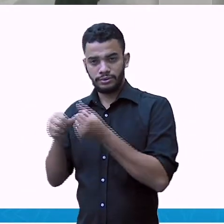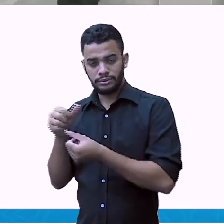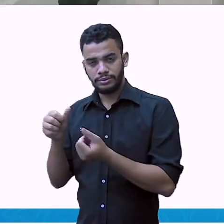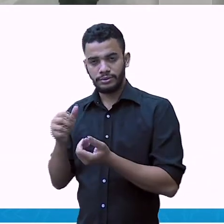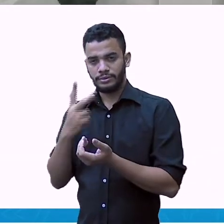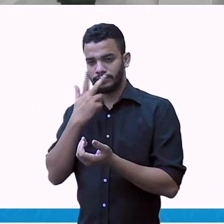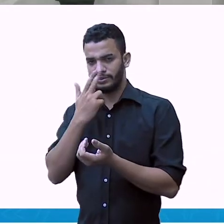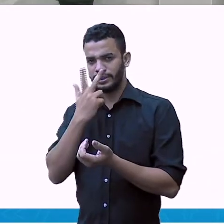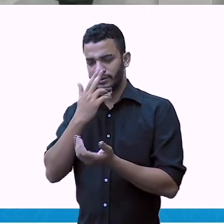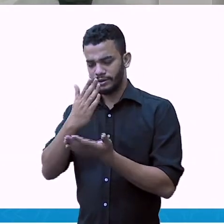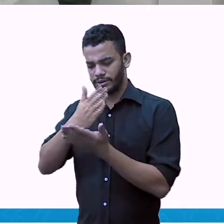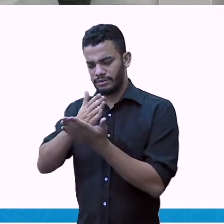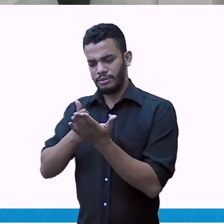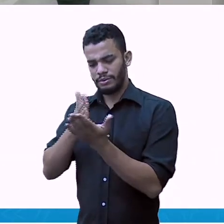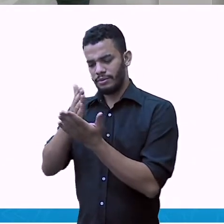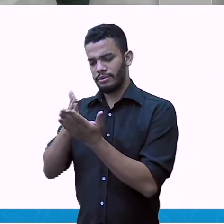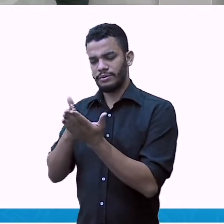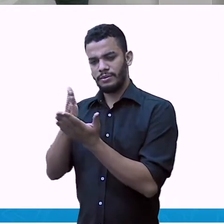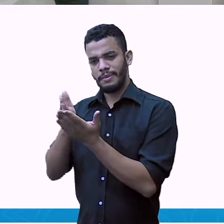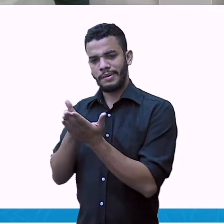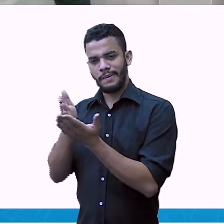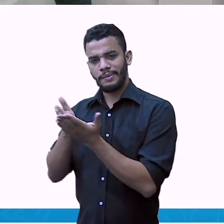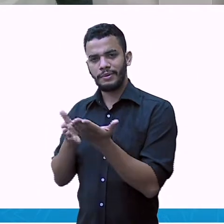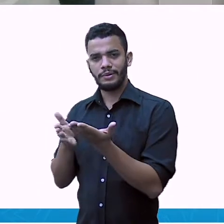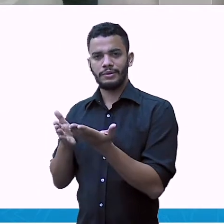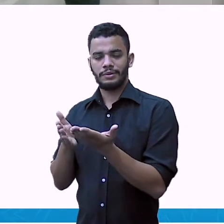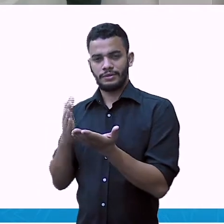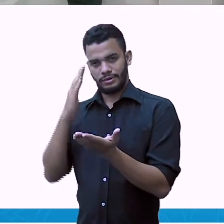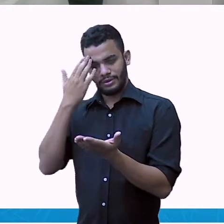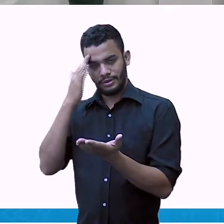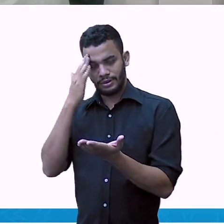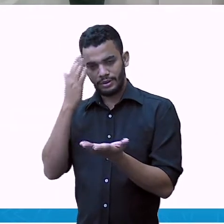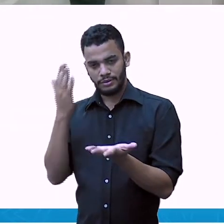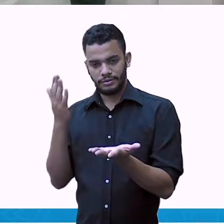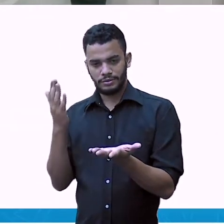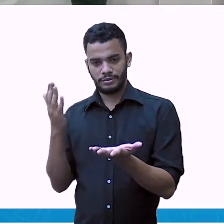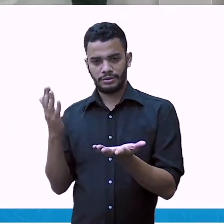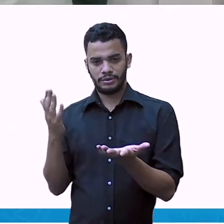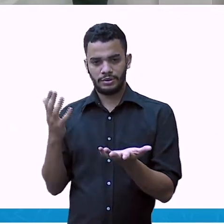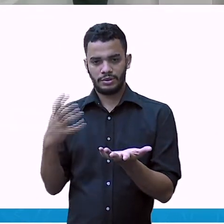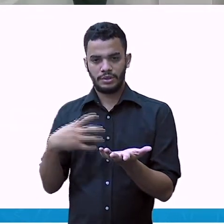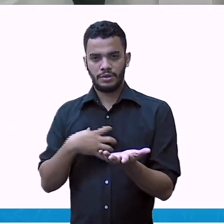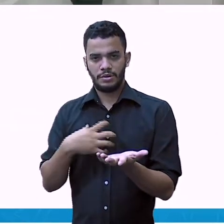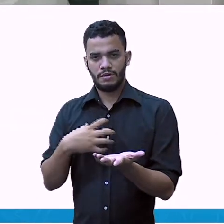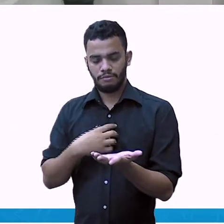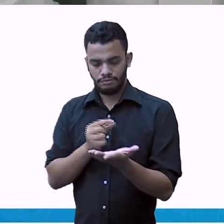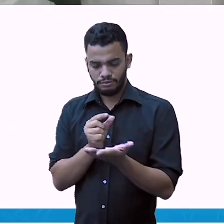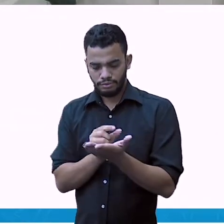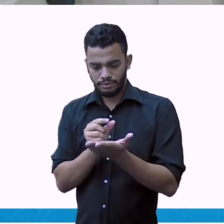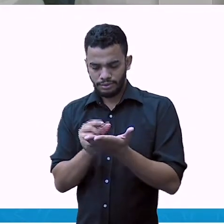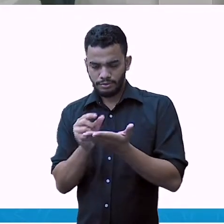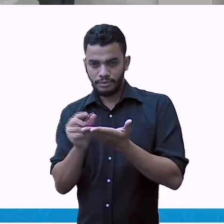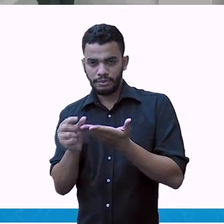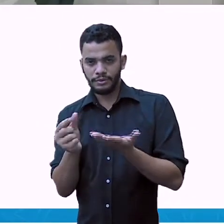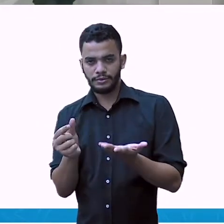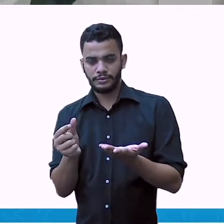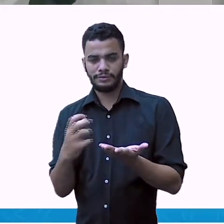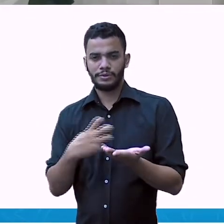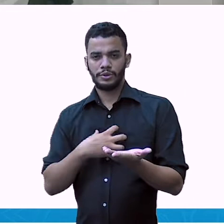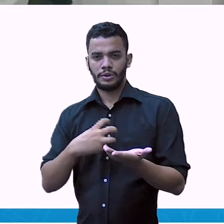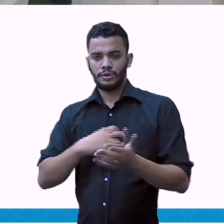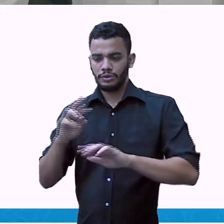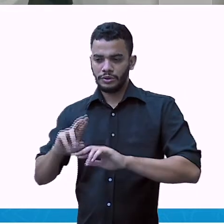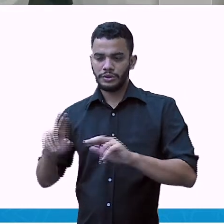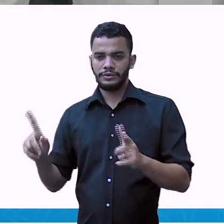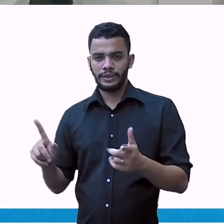mesmo, pessoal? A fração aqui, ela vai representar partes, ou seja, eu não cheguei